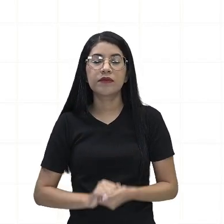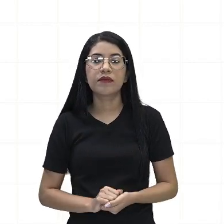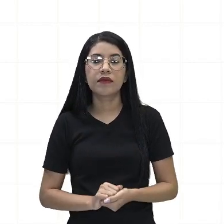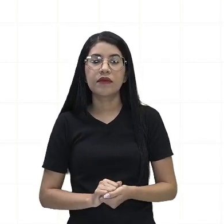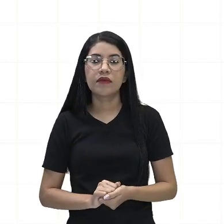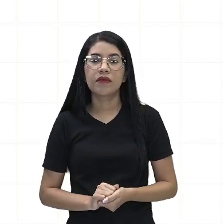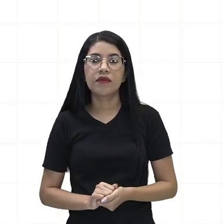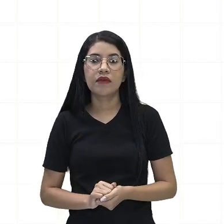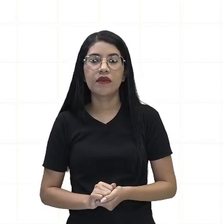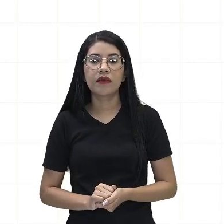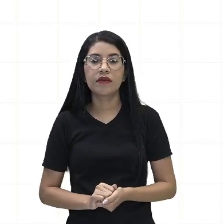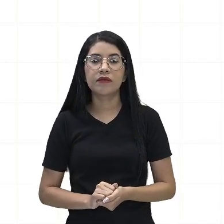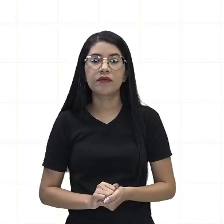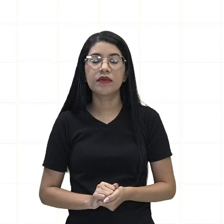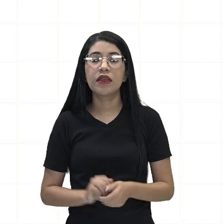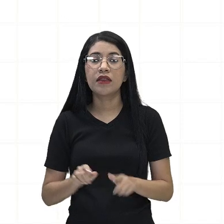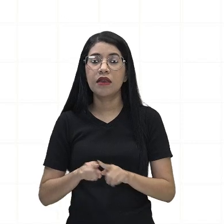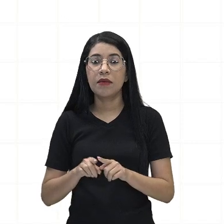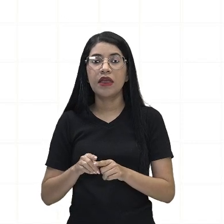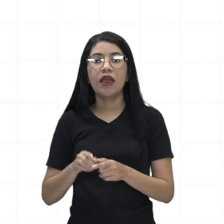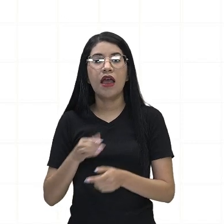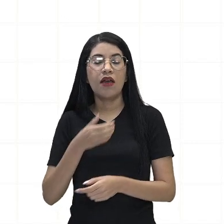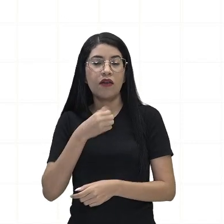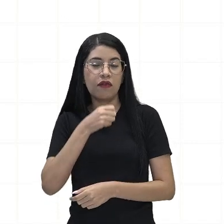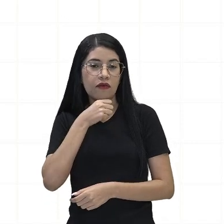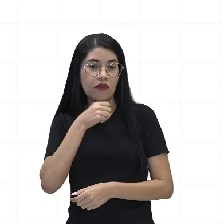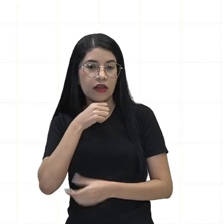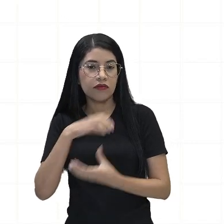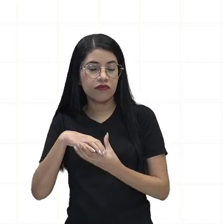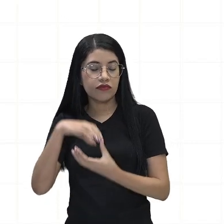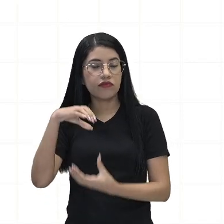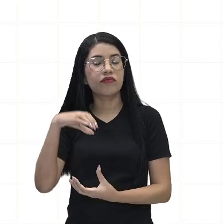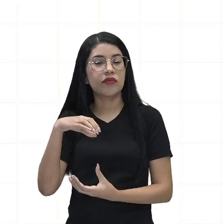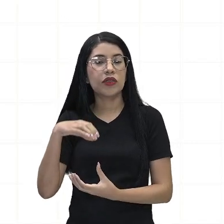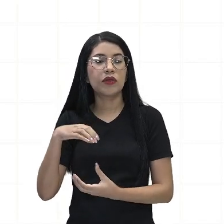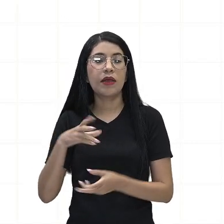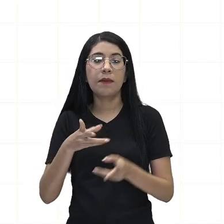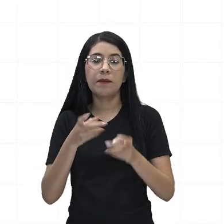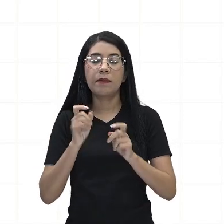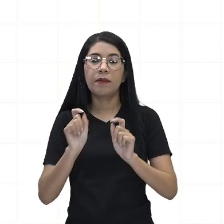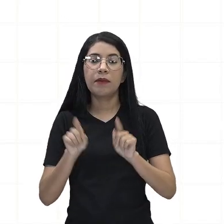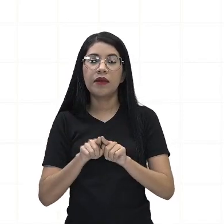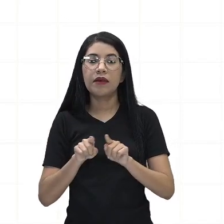dessa população estar envelhecendo, a gente observa